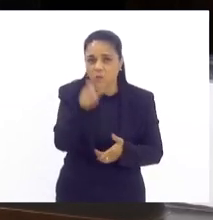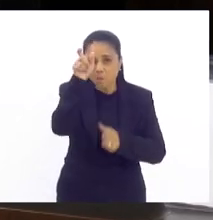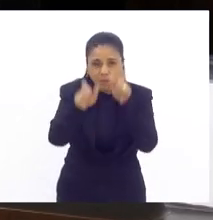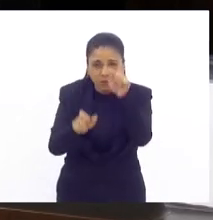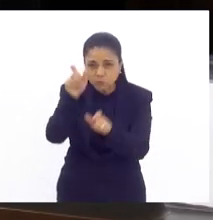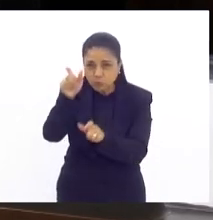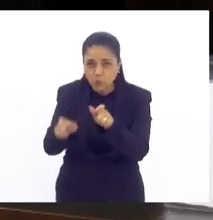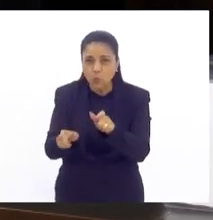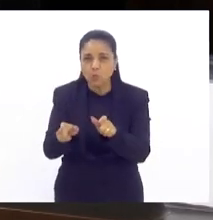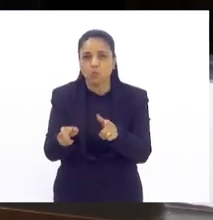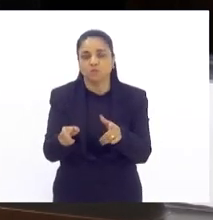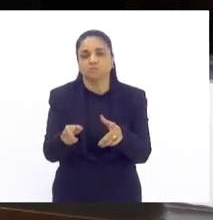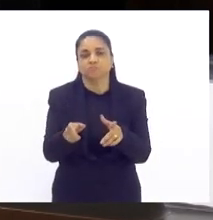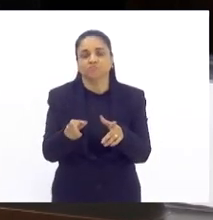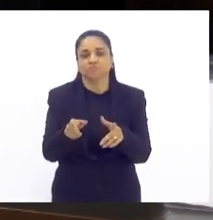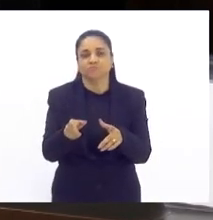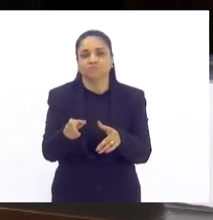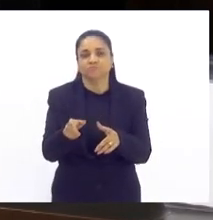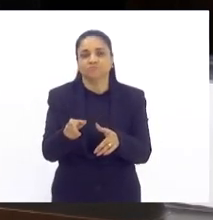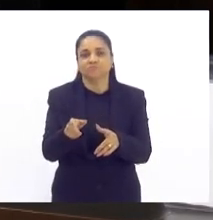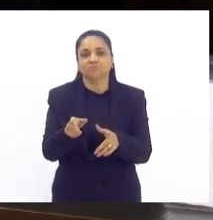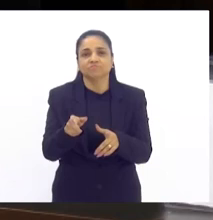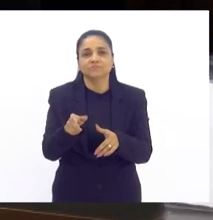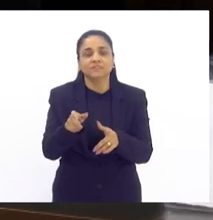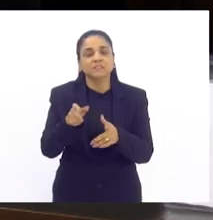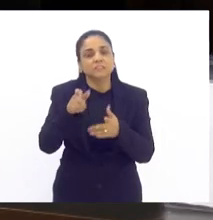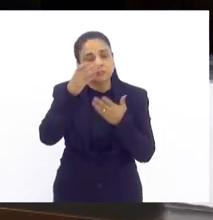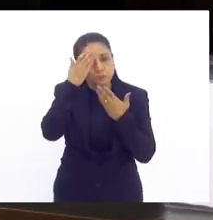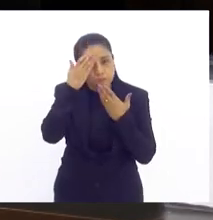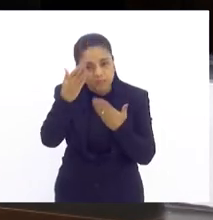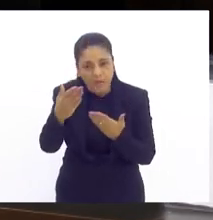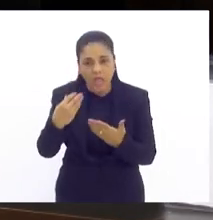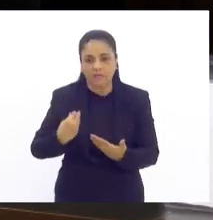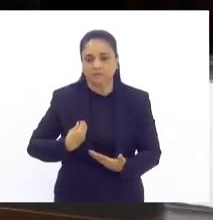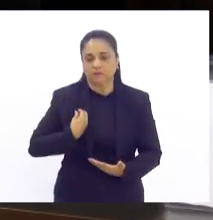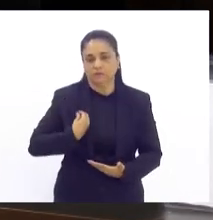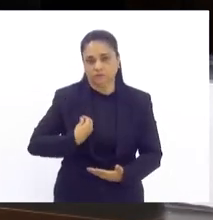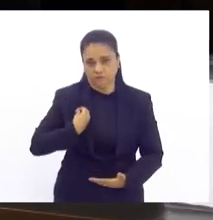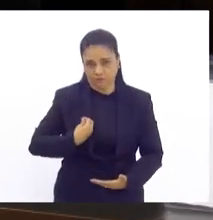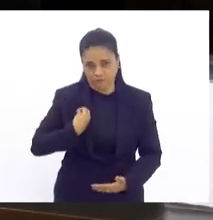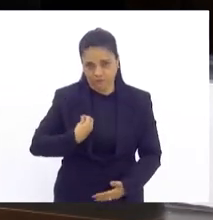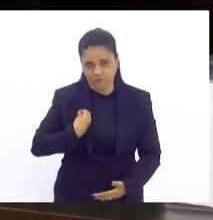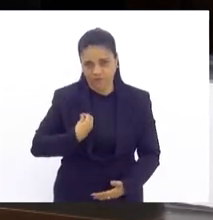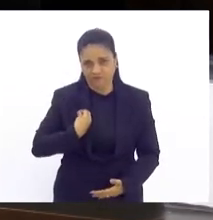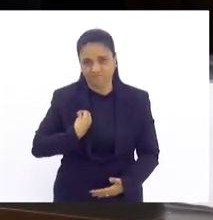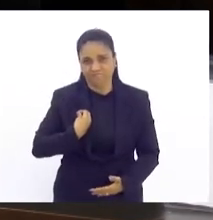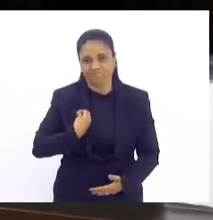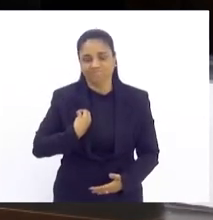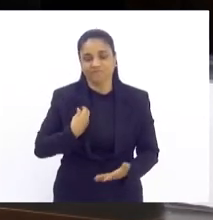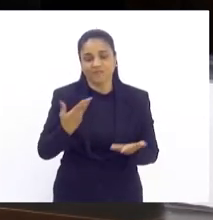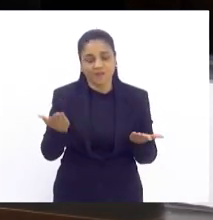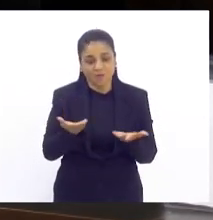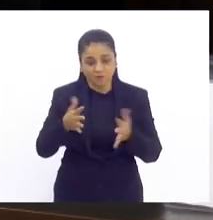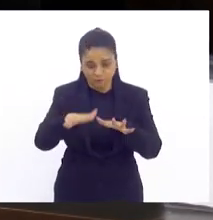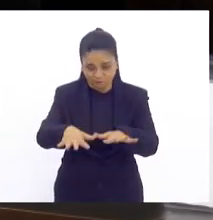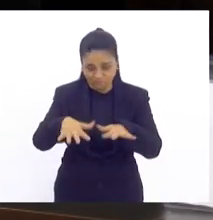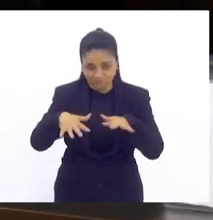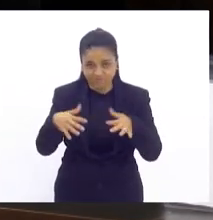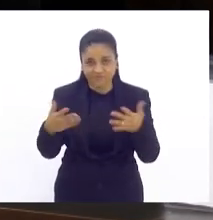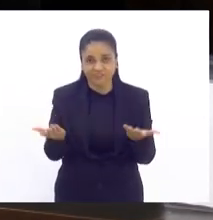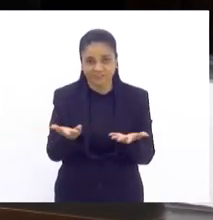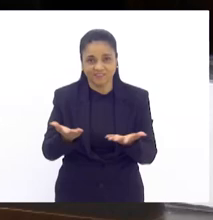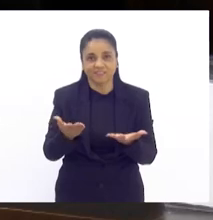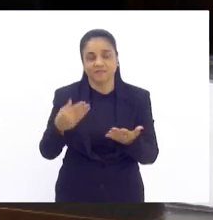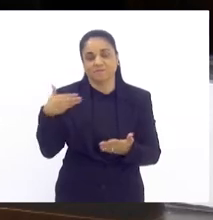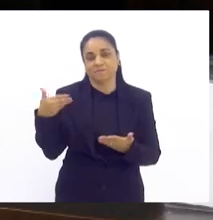pessoas, né? Hoje, muitos delas são gratos, com vidas, aos senhores que já estão aqui presentes. Então,